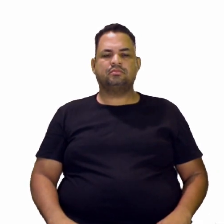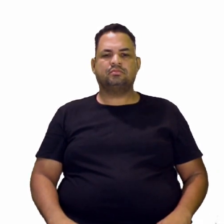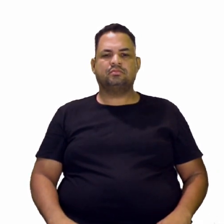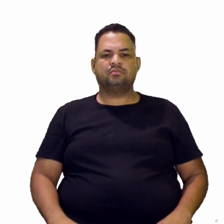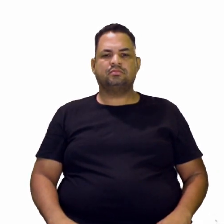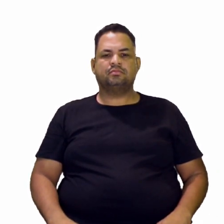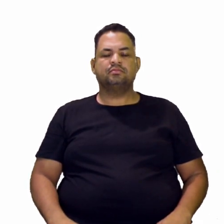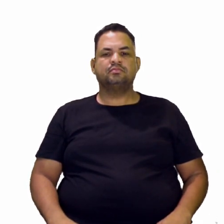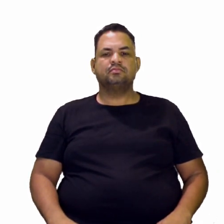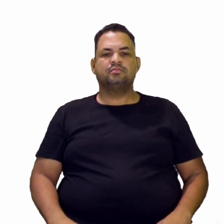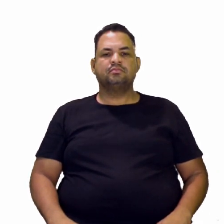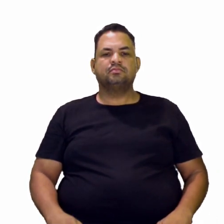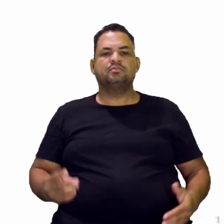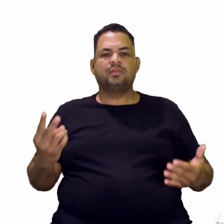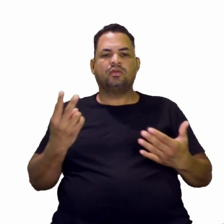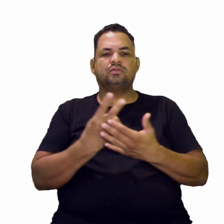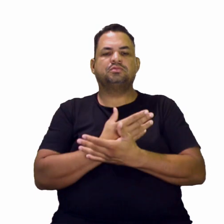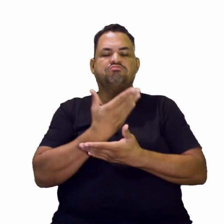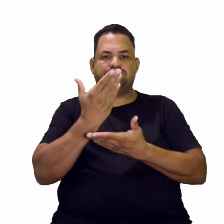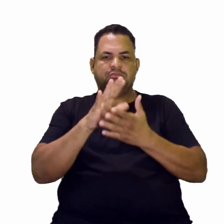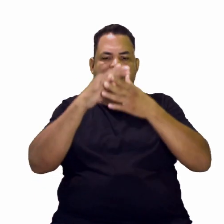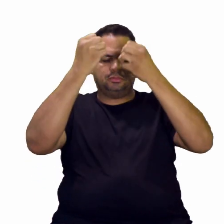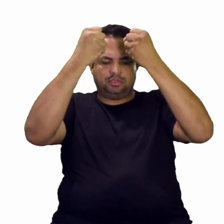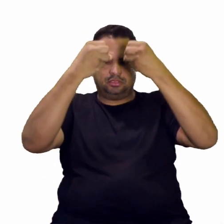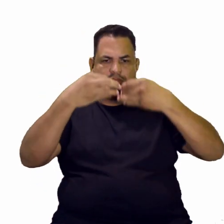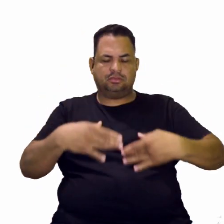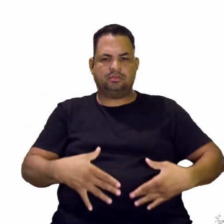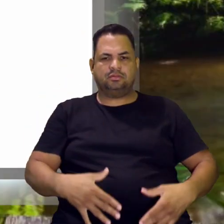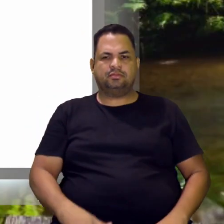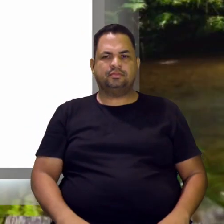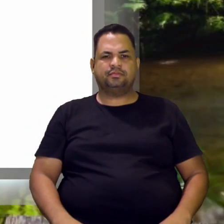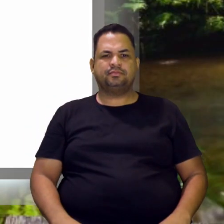Uma determinada situação. Joga eu aqui na tela, junto com